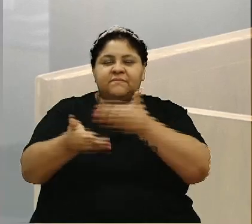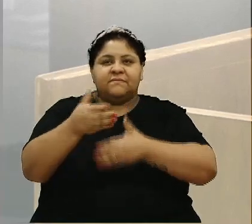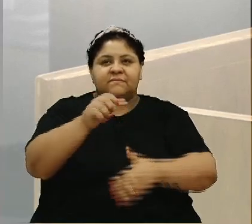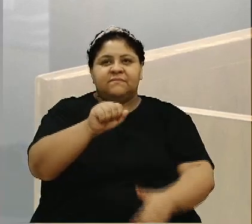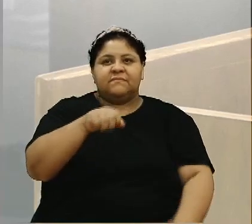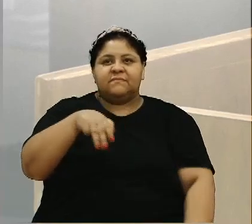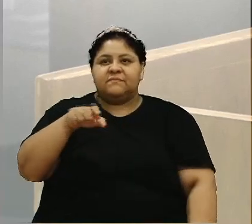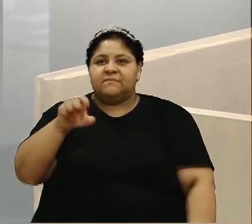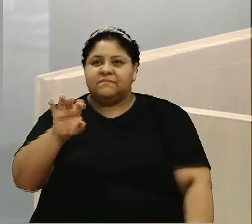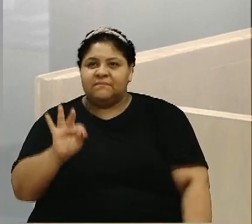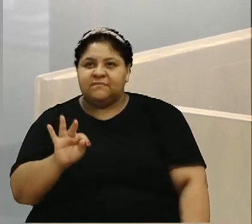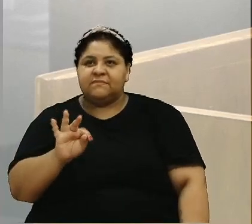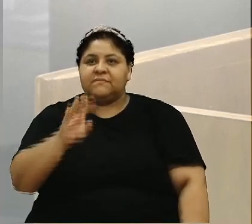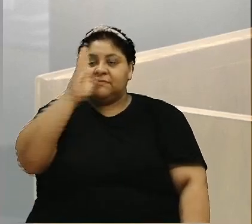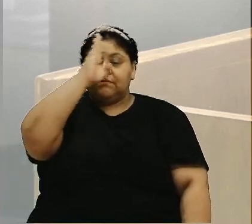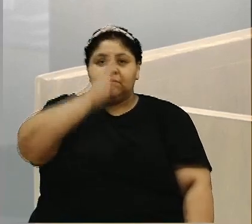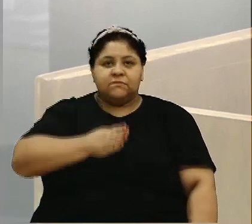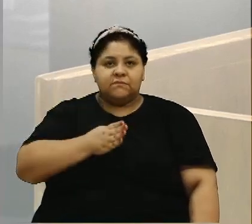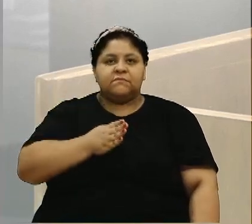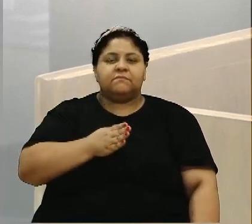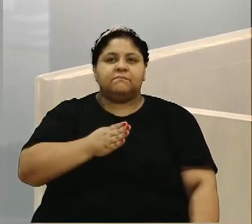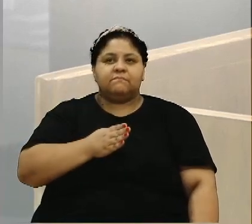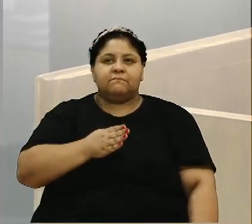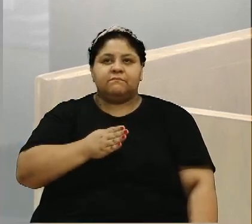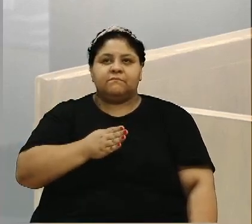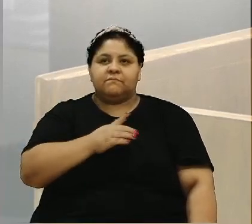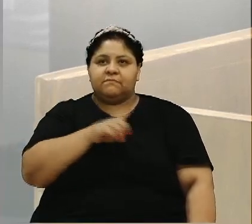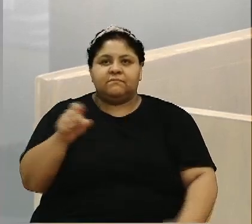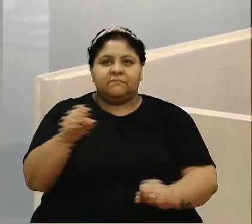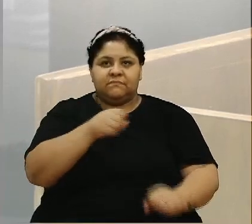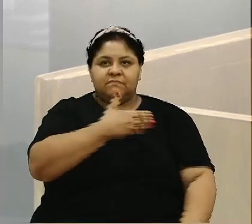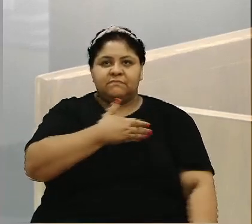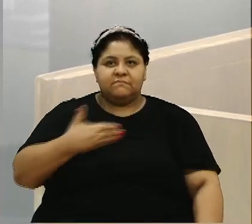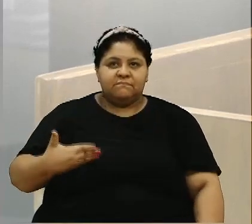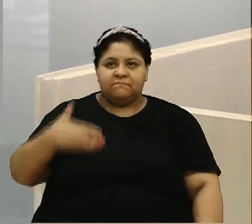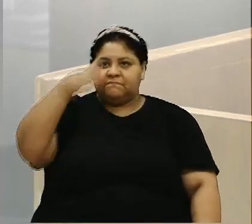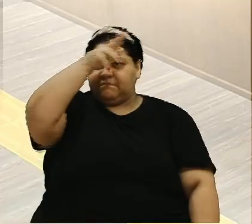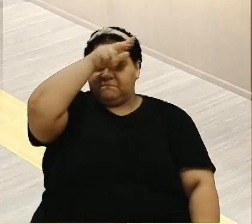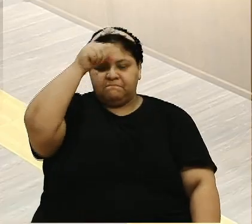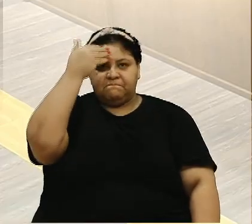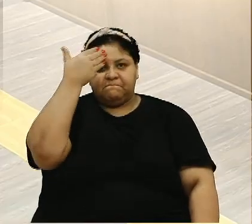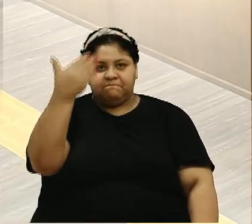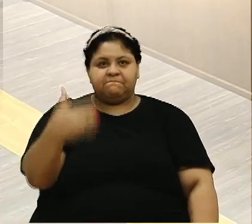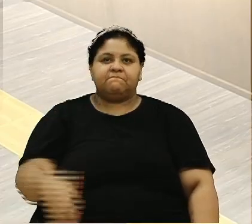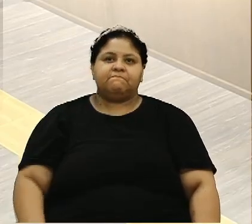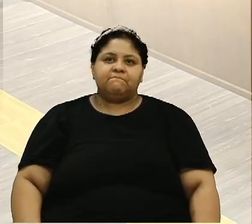de forma gratuita, mesmo não sendo do Poder Público Municipal. Obrigada.